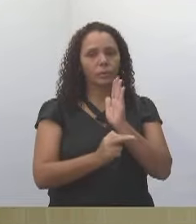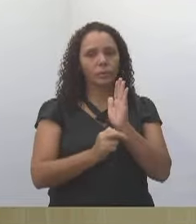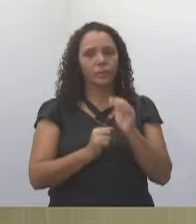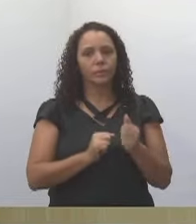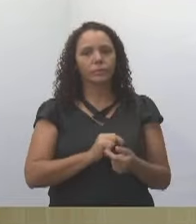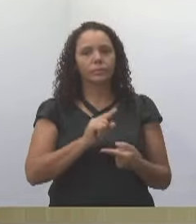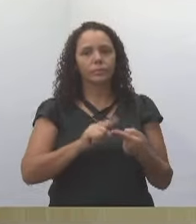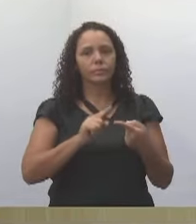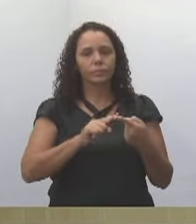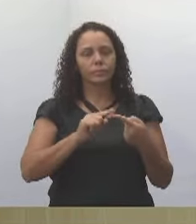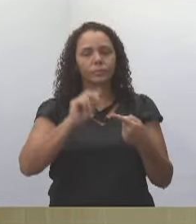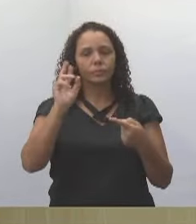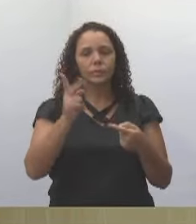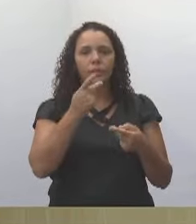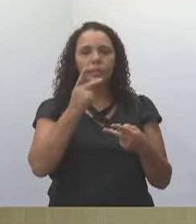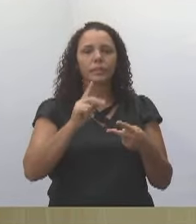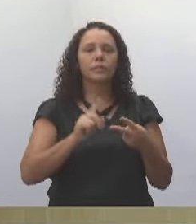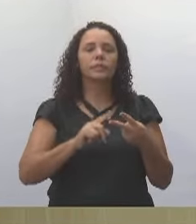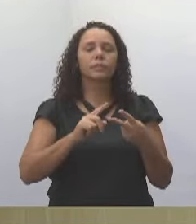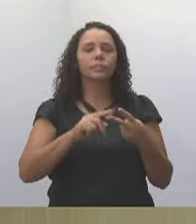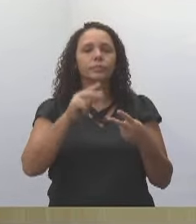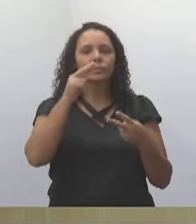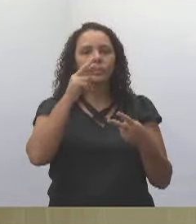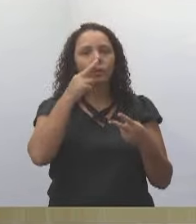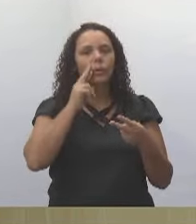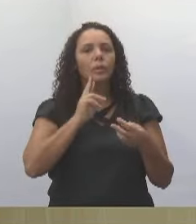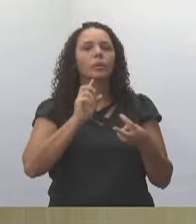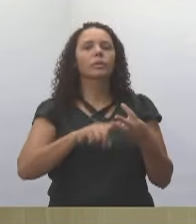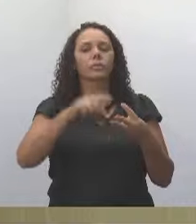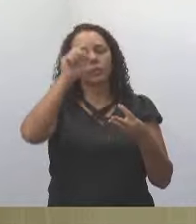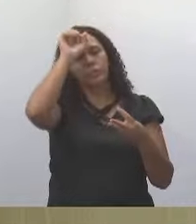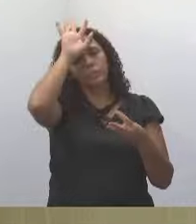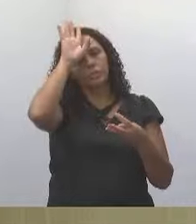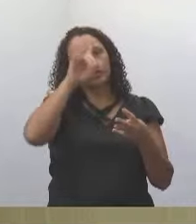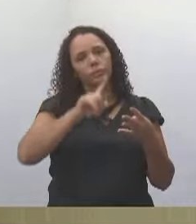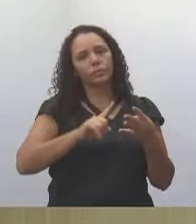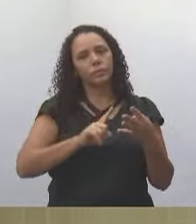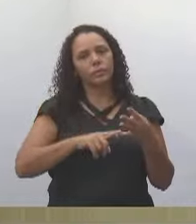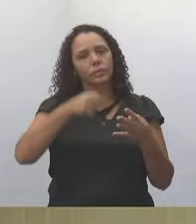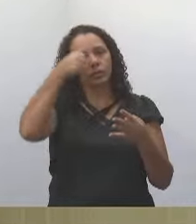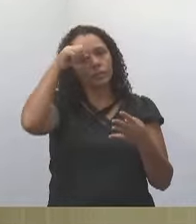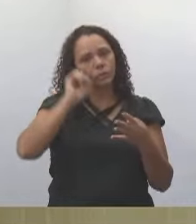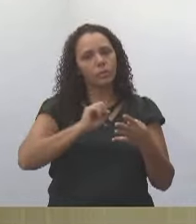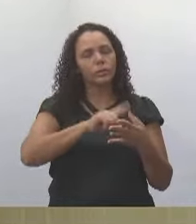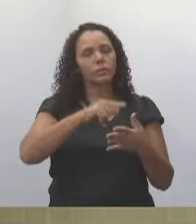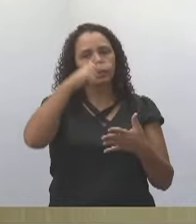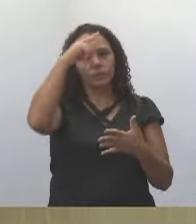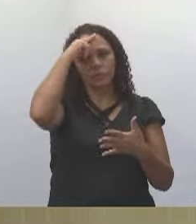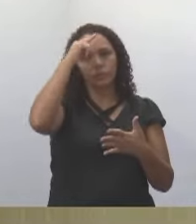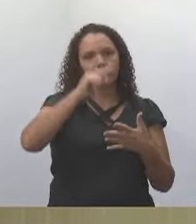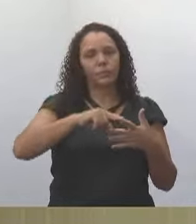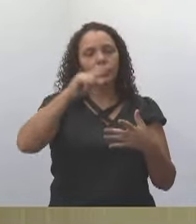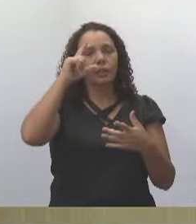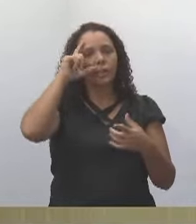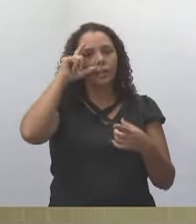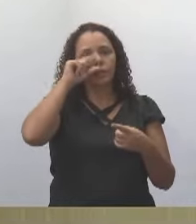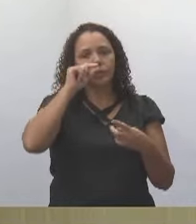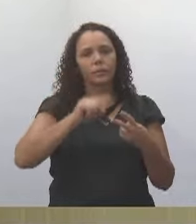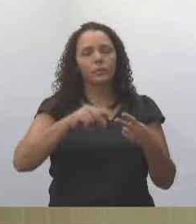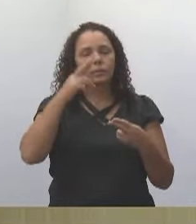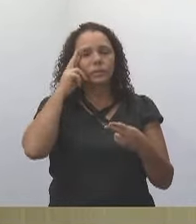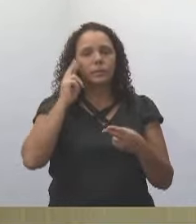hernan Barreto Rogério Timóteo Dr Rodrigo Salomon Sônia patas amizade Luis Flávio Abner rosa e